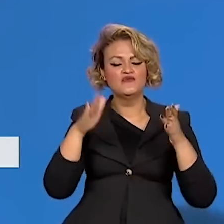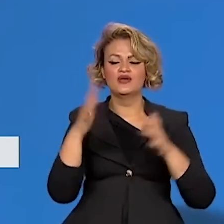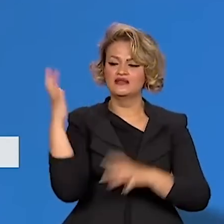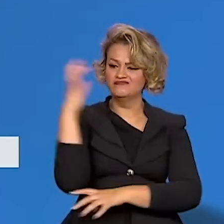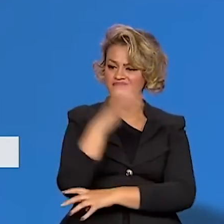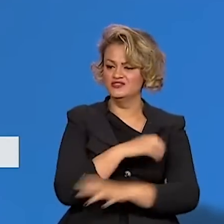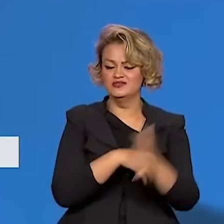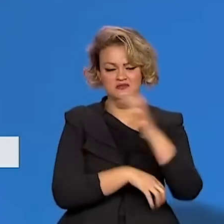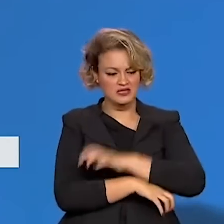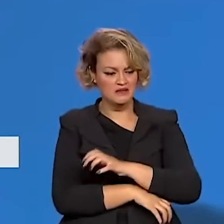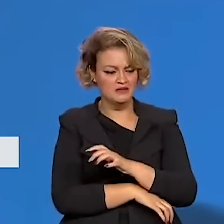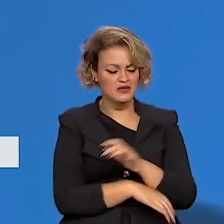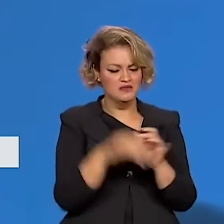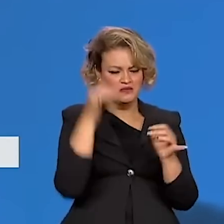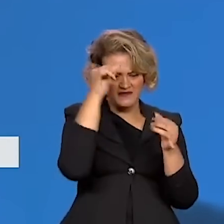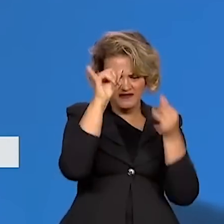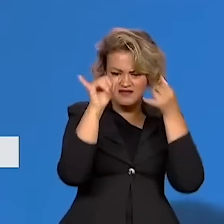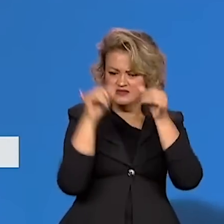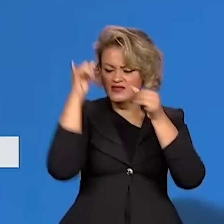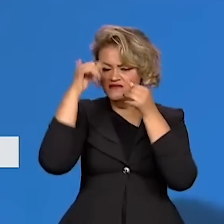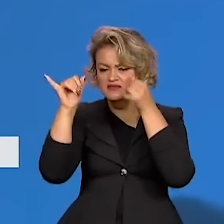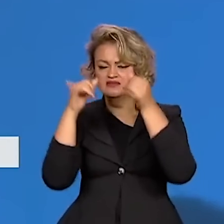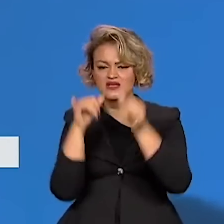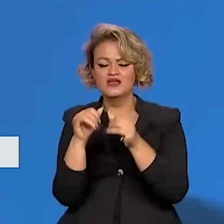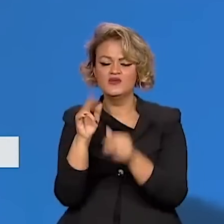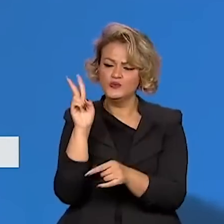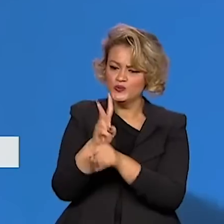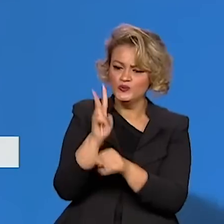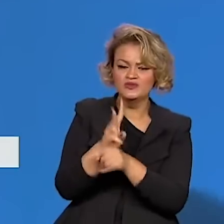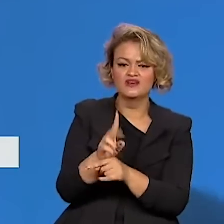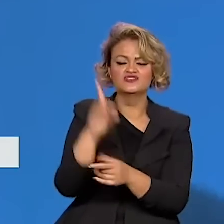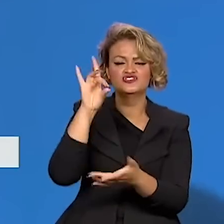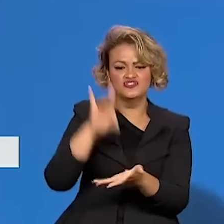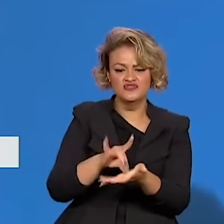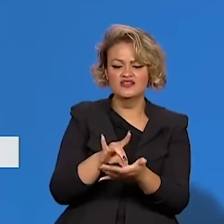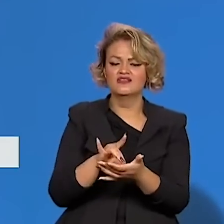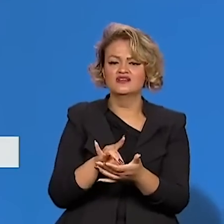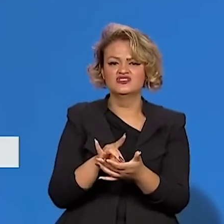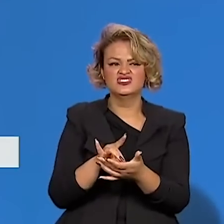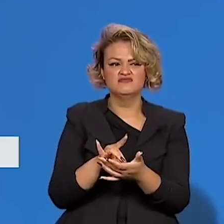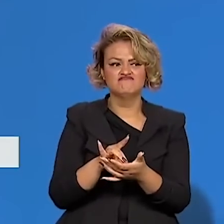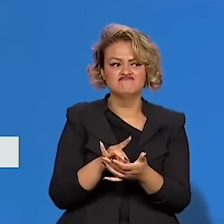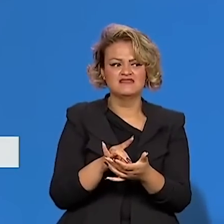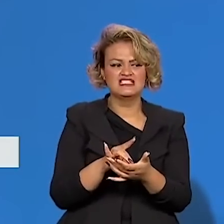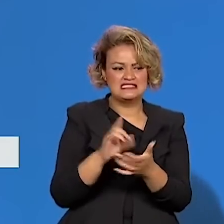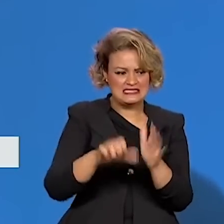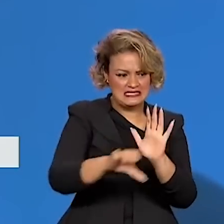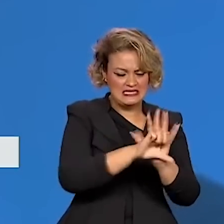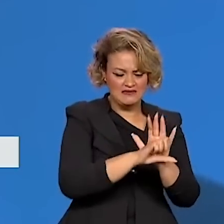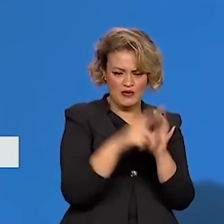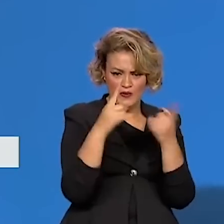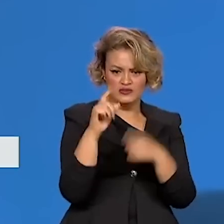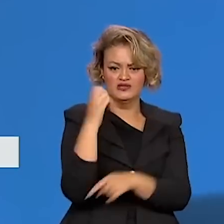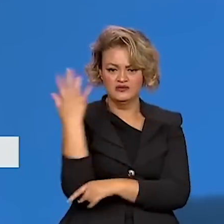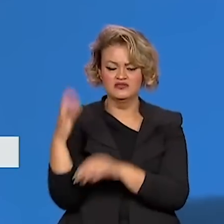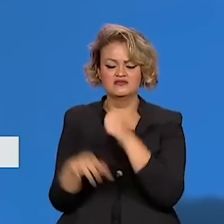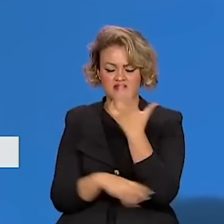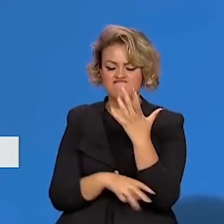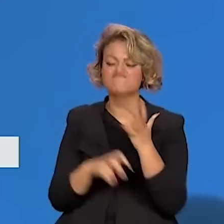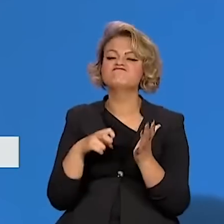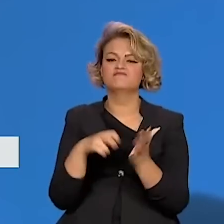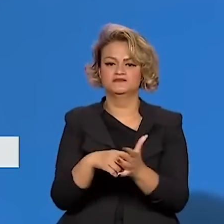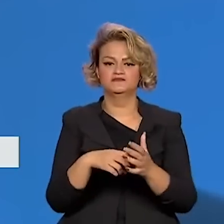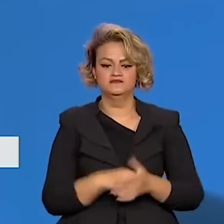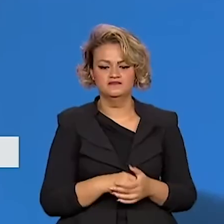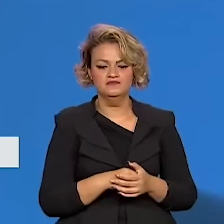e voltamos a prevenir de verdade os filhos ambientais quando no Brasil nós falamos